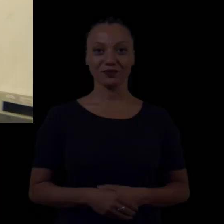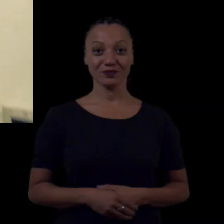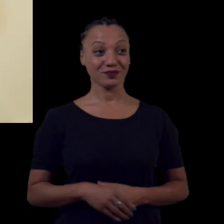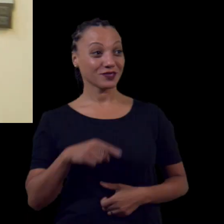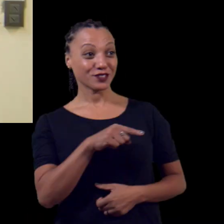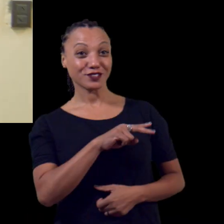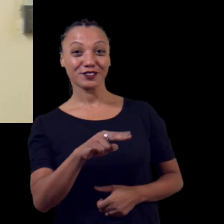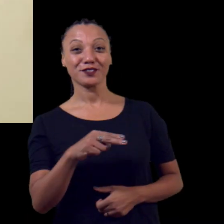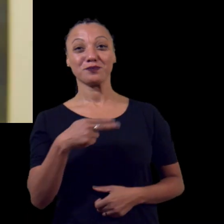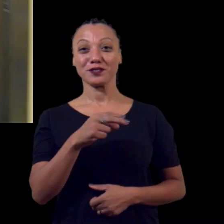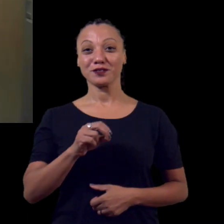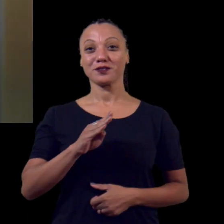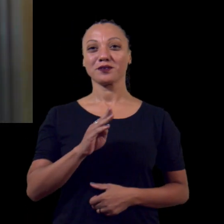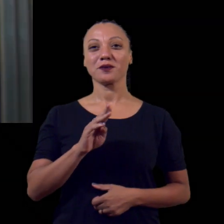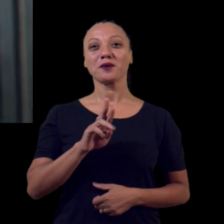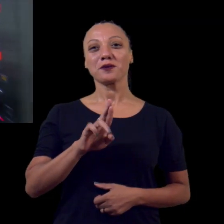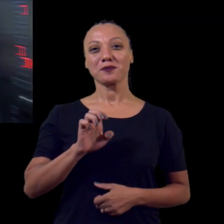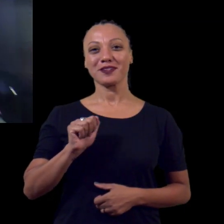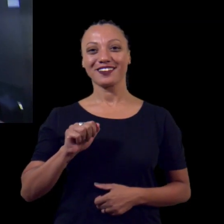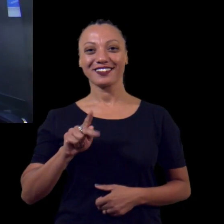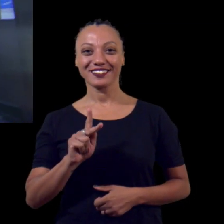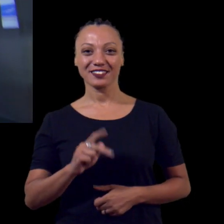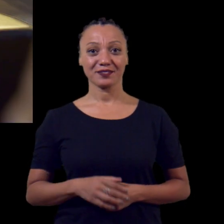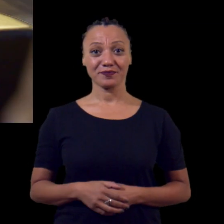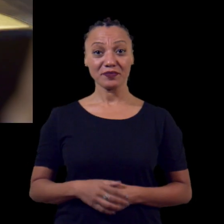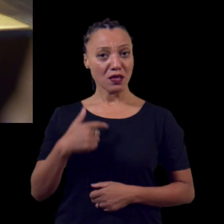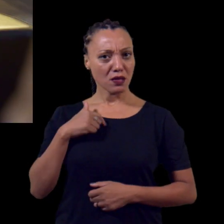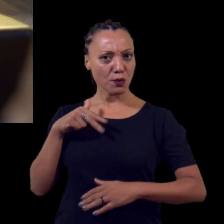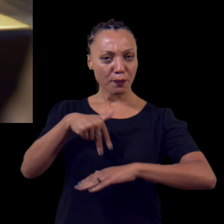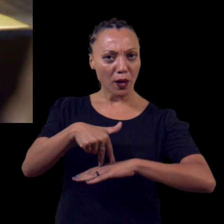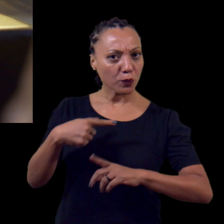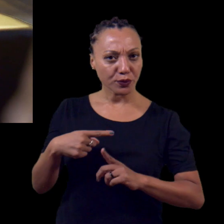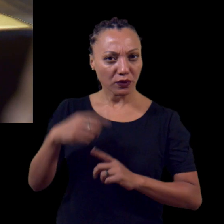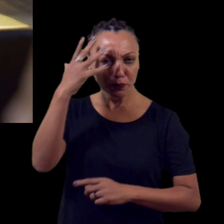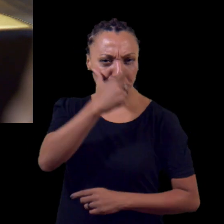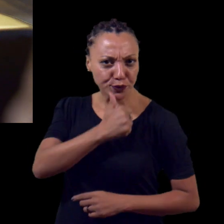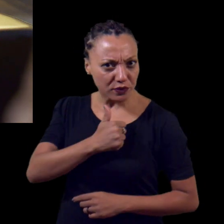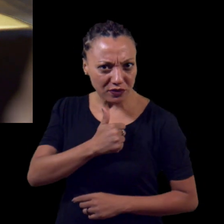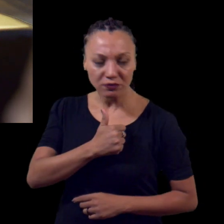Eu chamo ele de Don't Break. Eu não estou num palco por ser bonitinho.